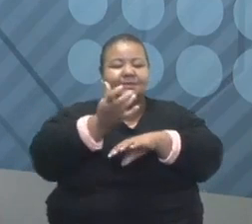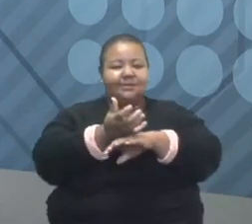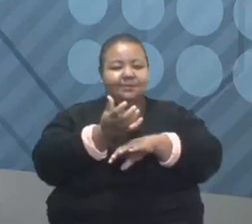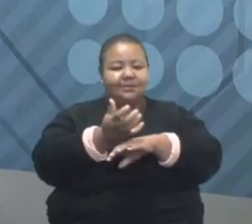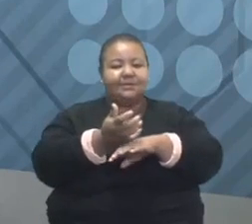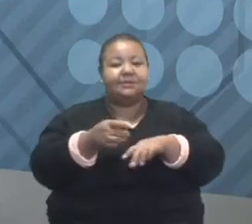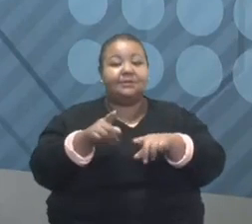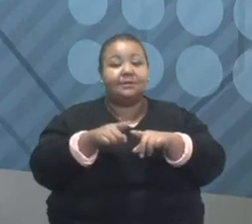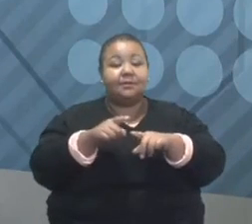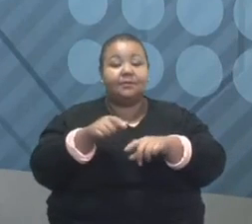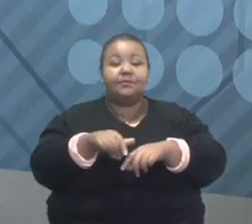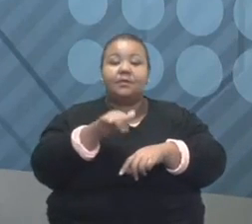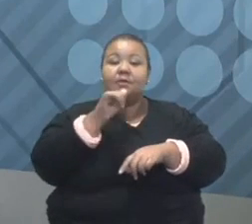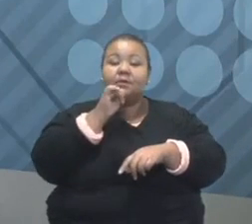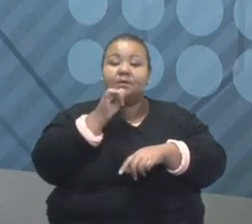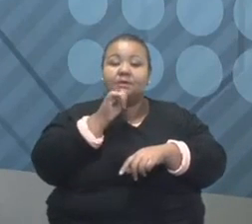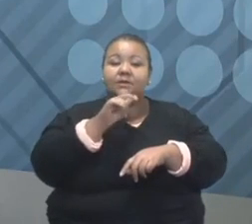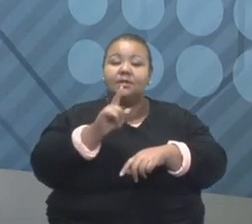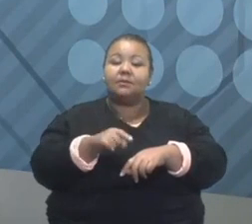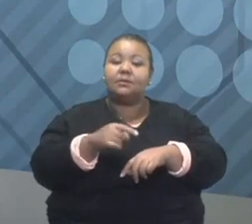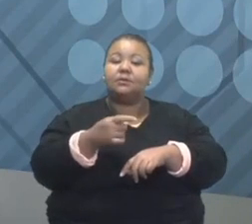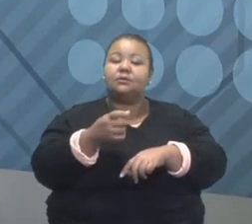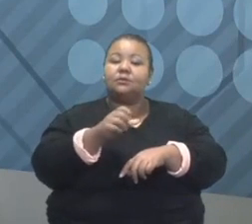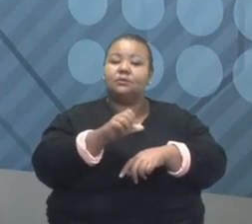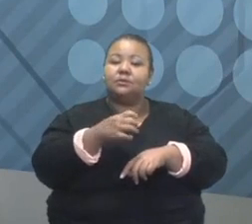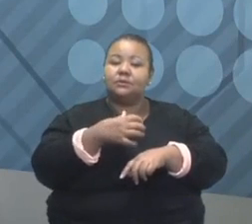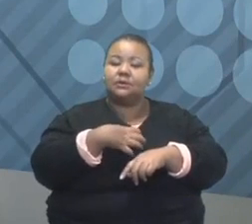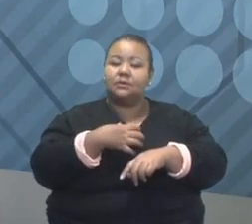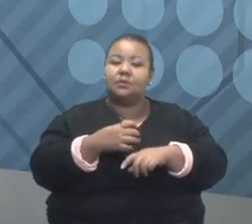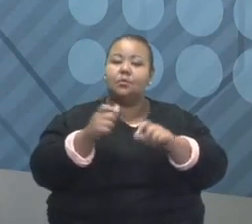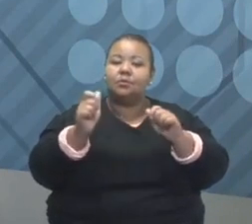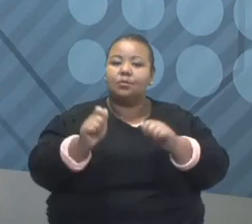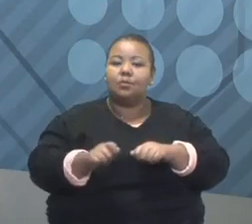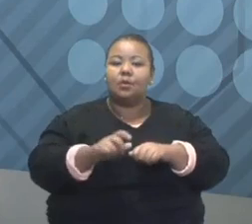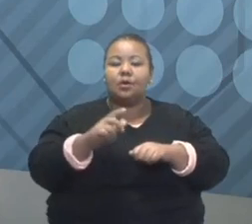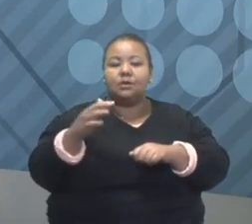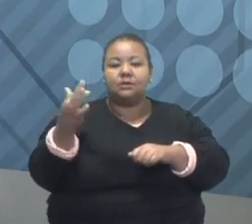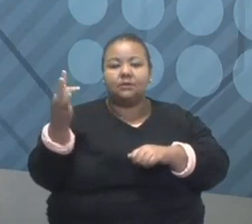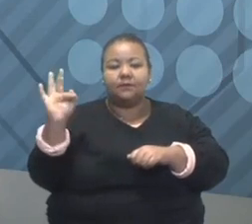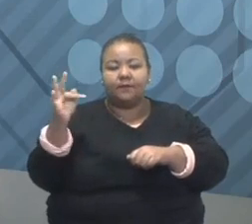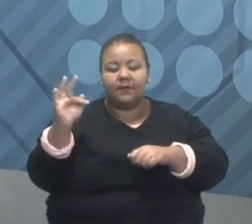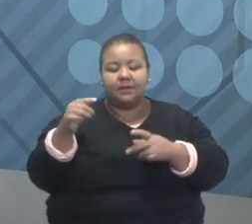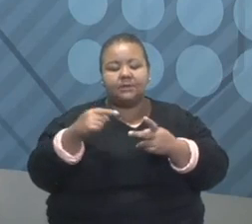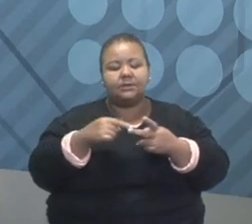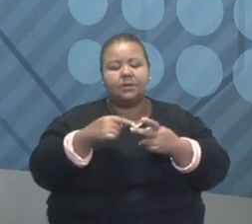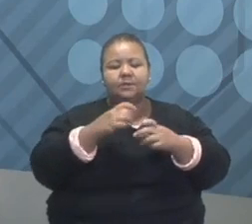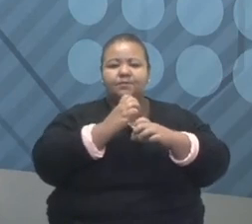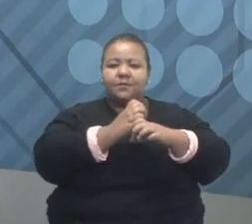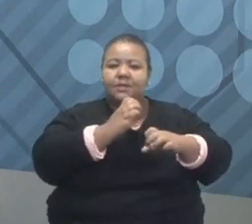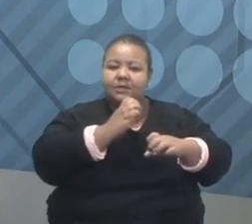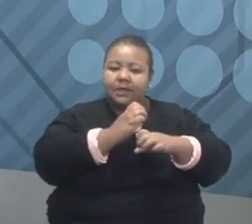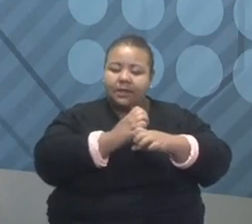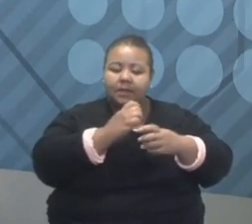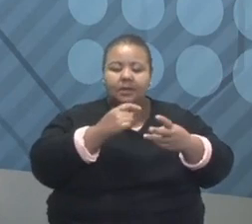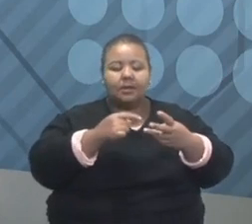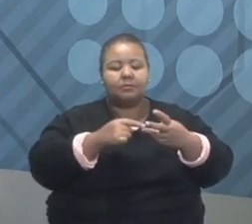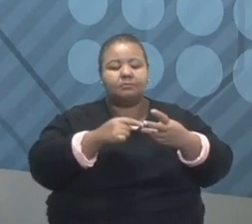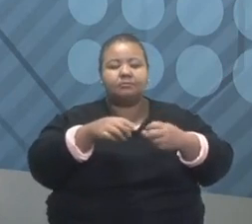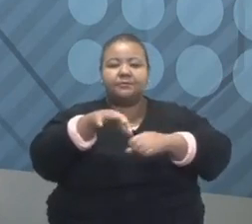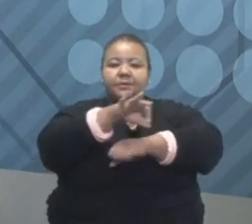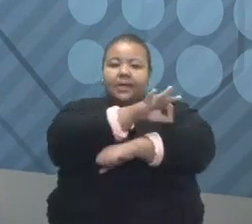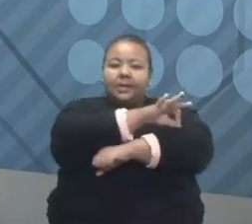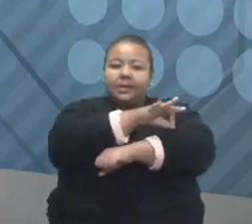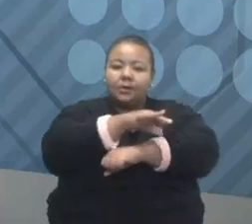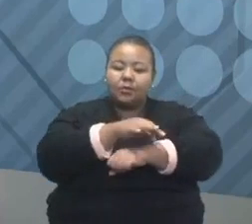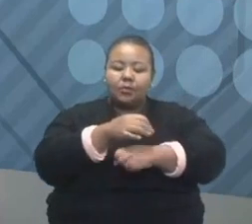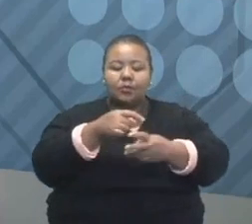conhecimento. No caso aqui, eu trouxe exemplos de muitas situações em que a gente pode trabalhar física, engenharia,